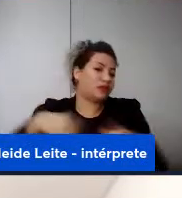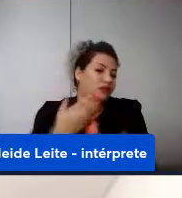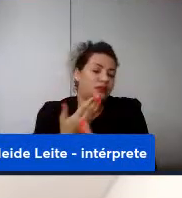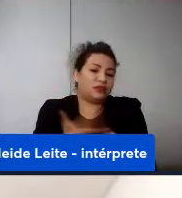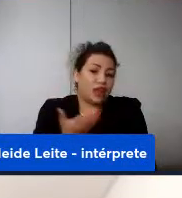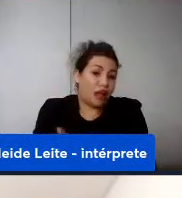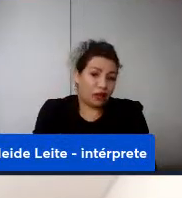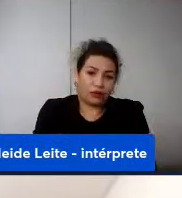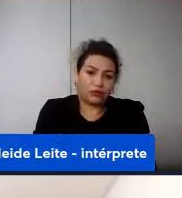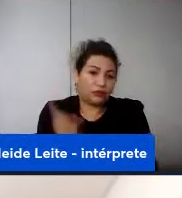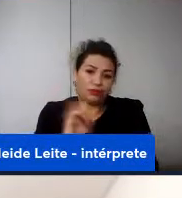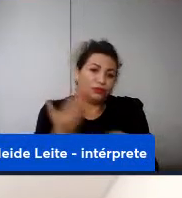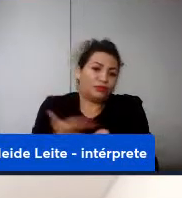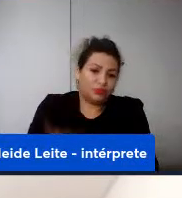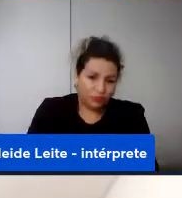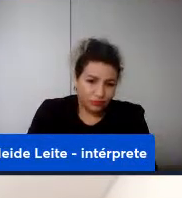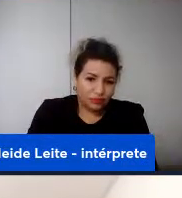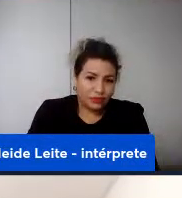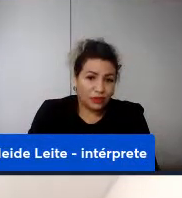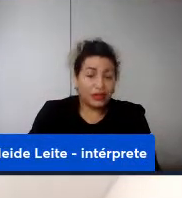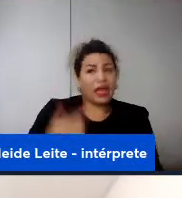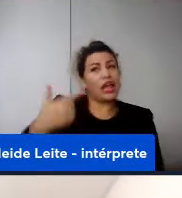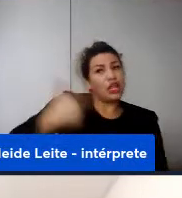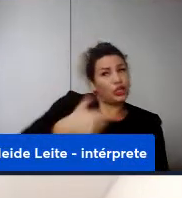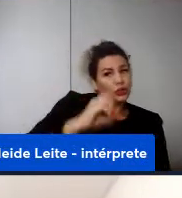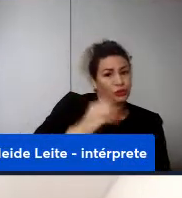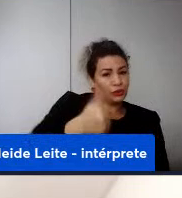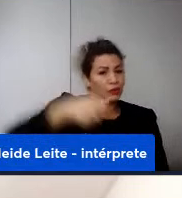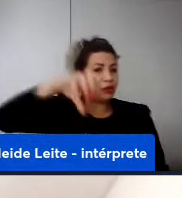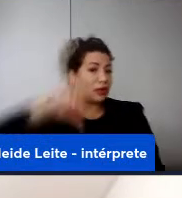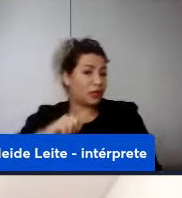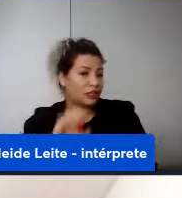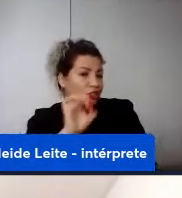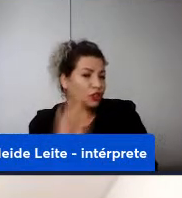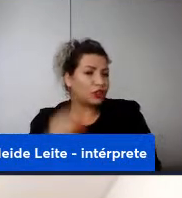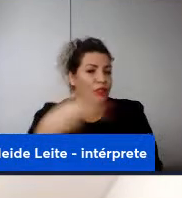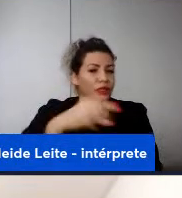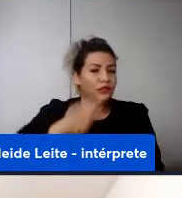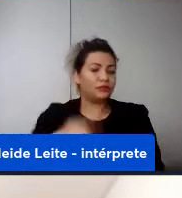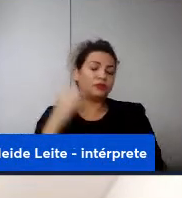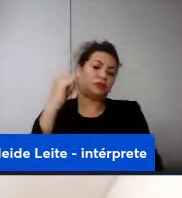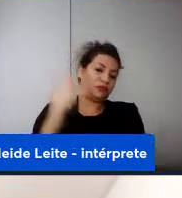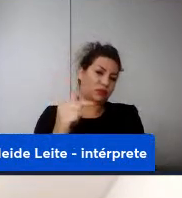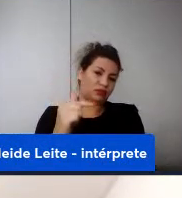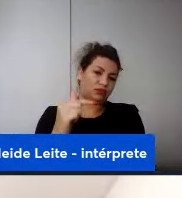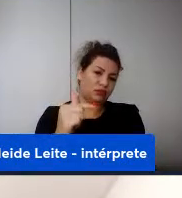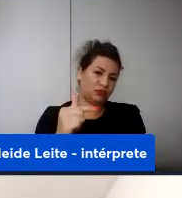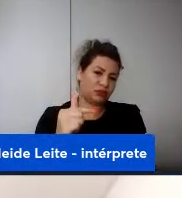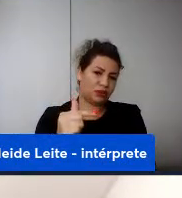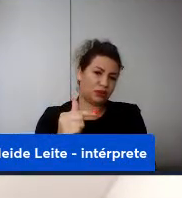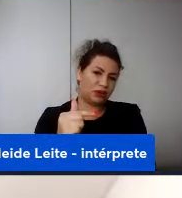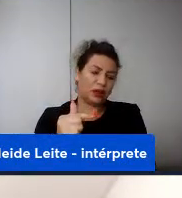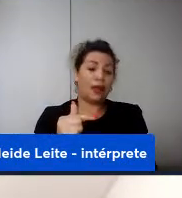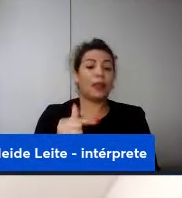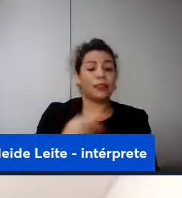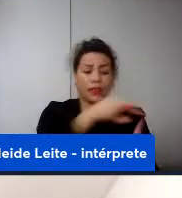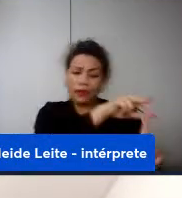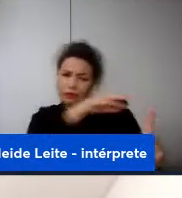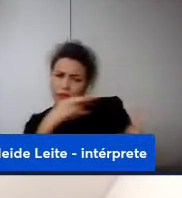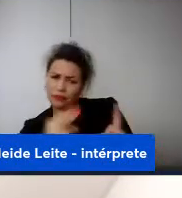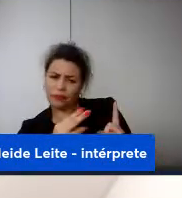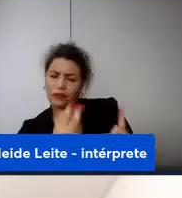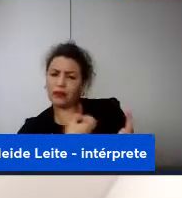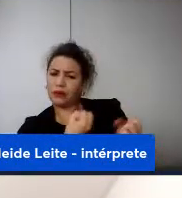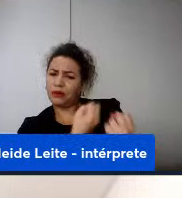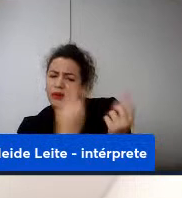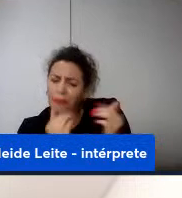idade escolar. Para 2019, apenas 3,7%. Demos, do ponto de vista quantitativo, a